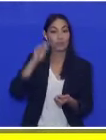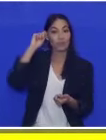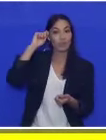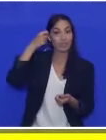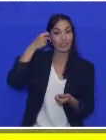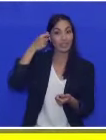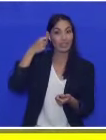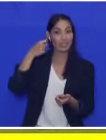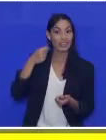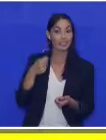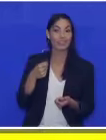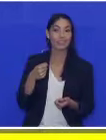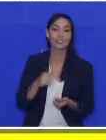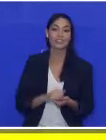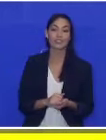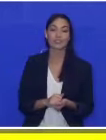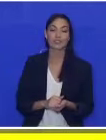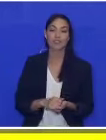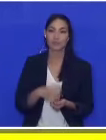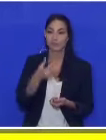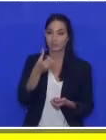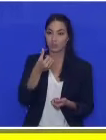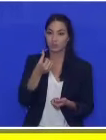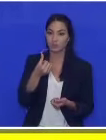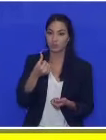preta, número